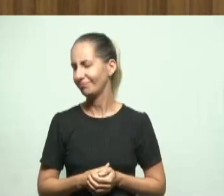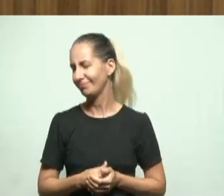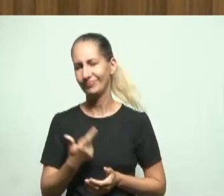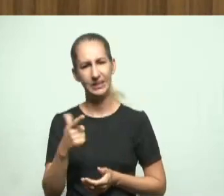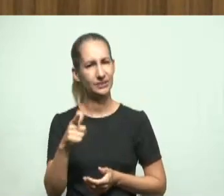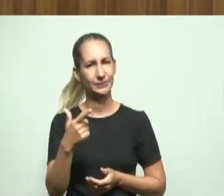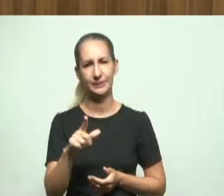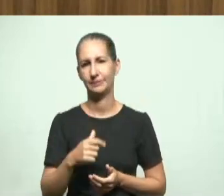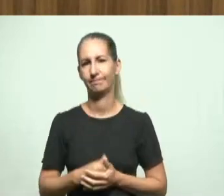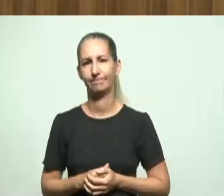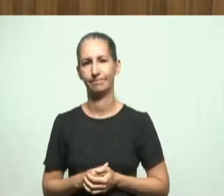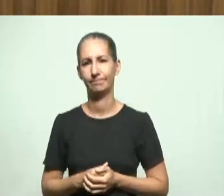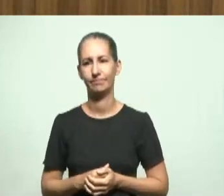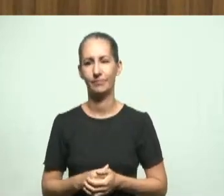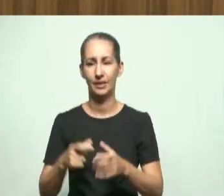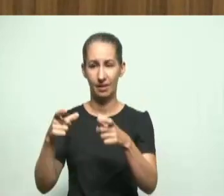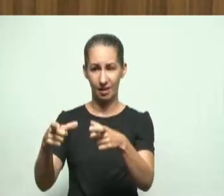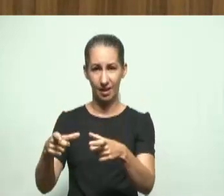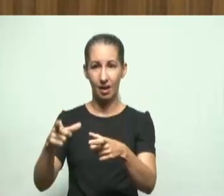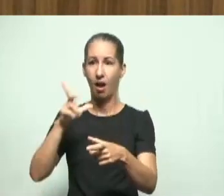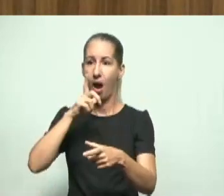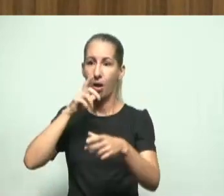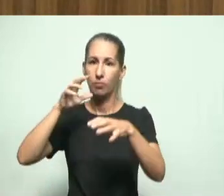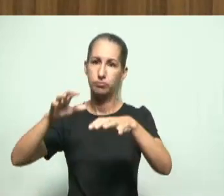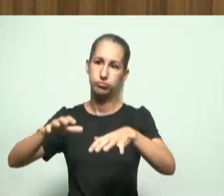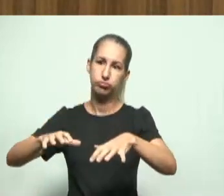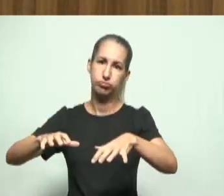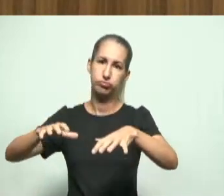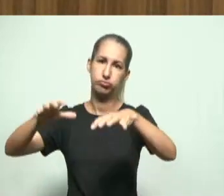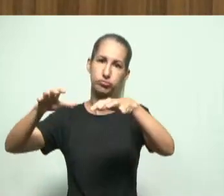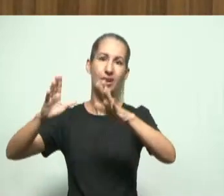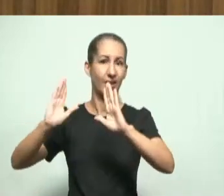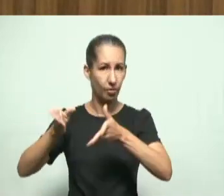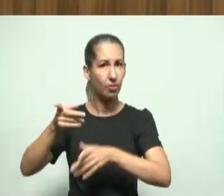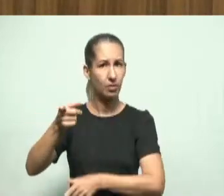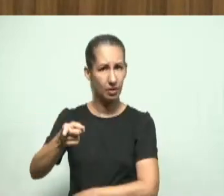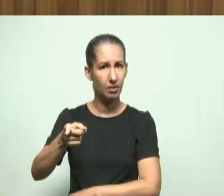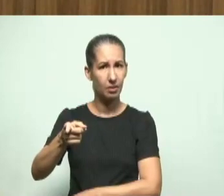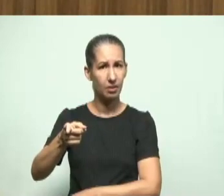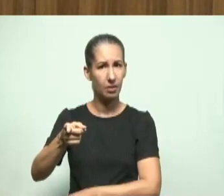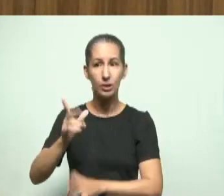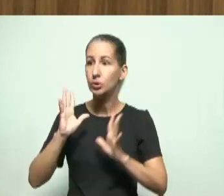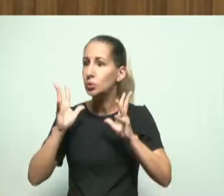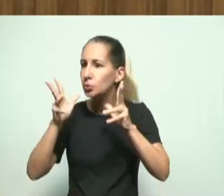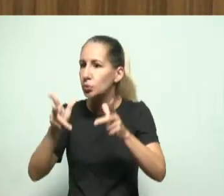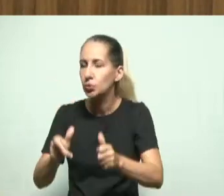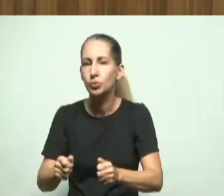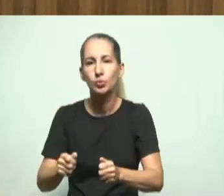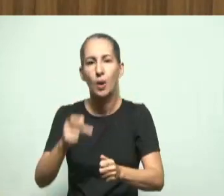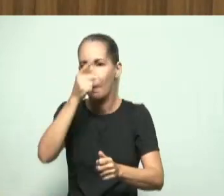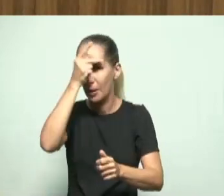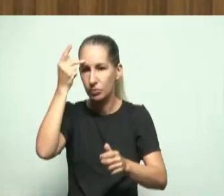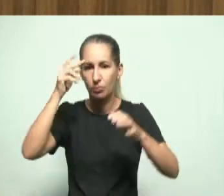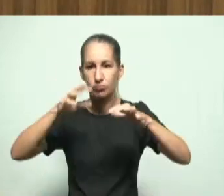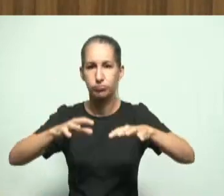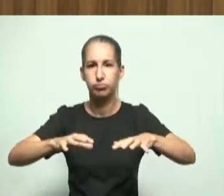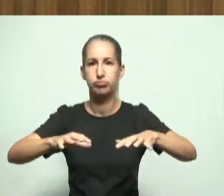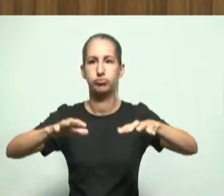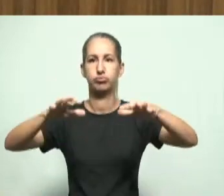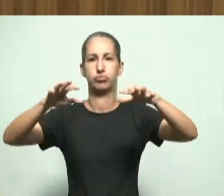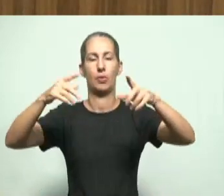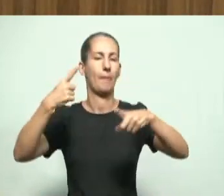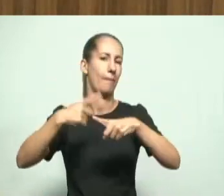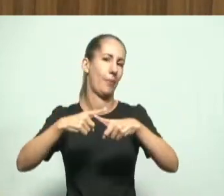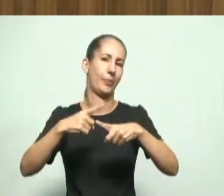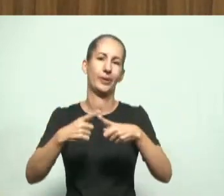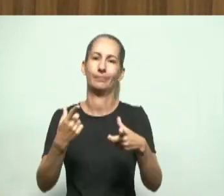condição. Lá, se houver uma chuva, agora, todas as pessoas ficam submersas, porque não